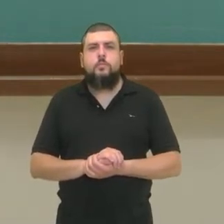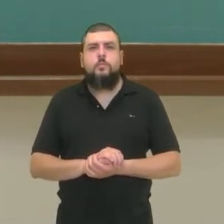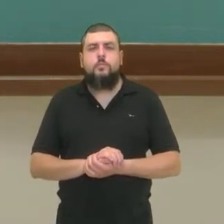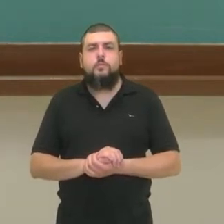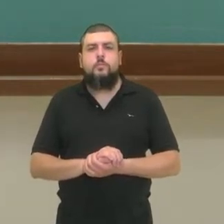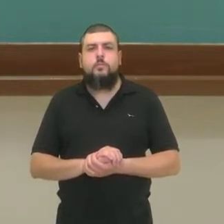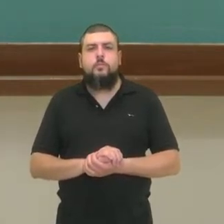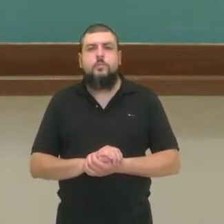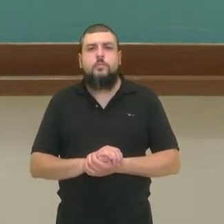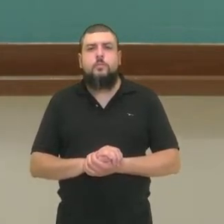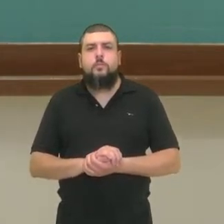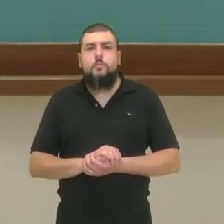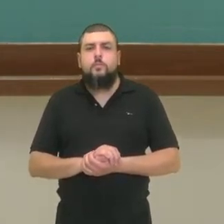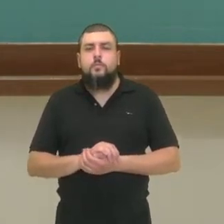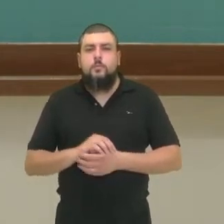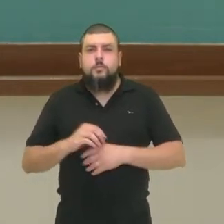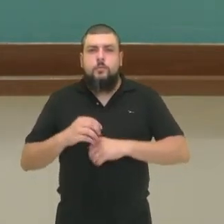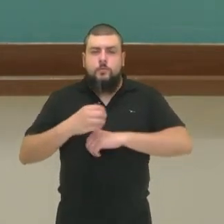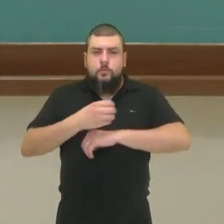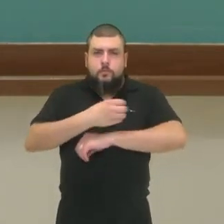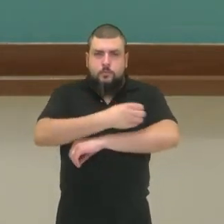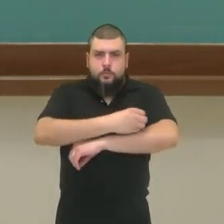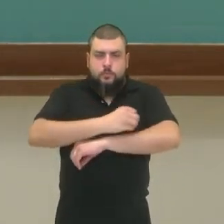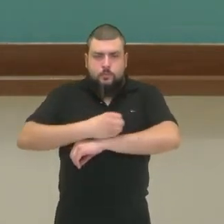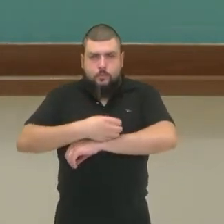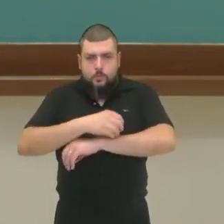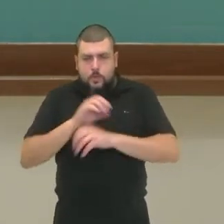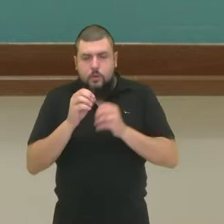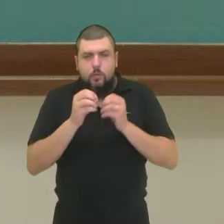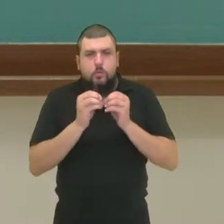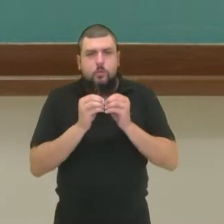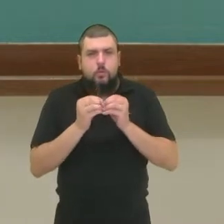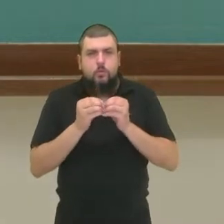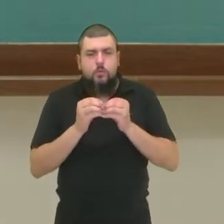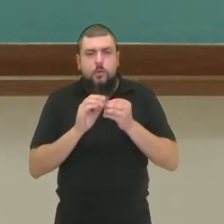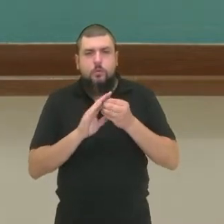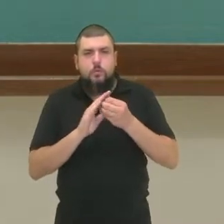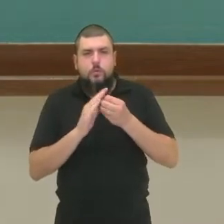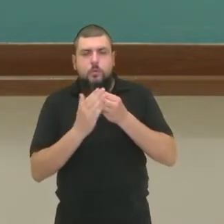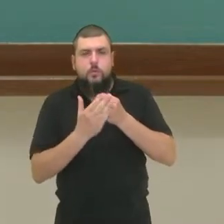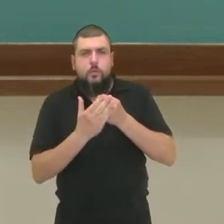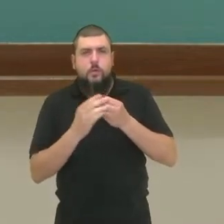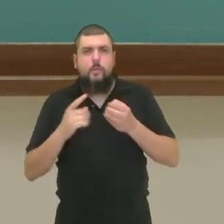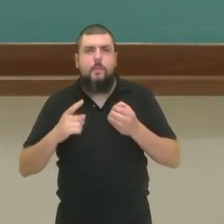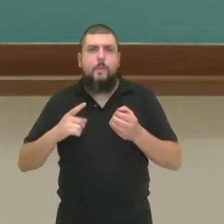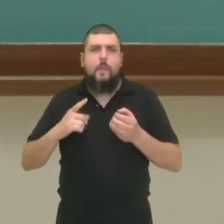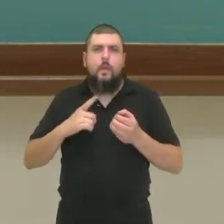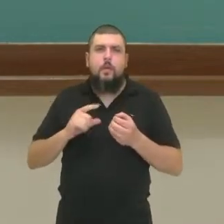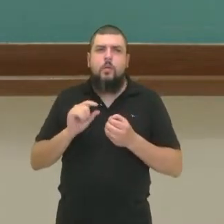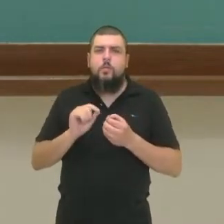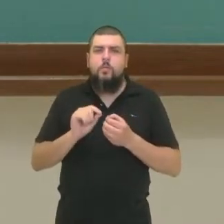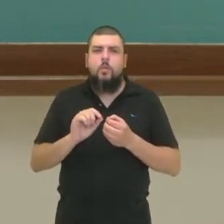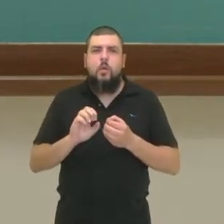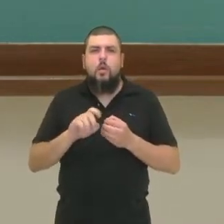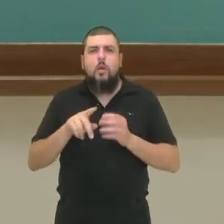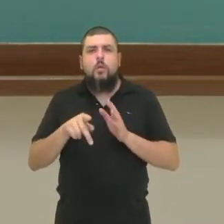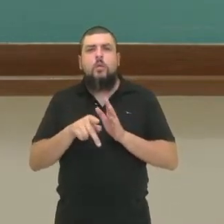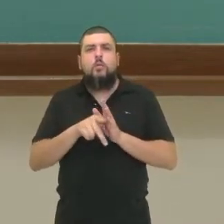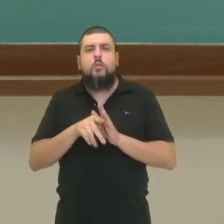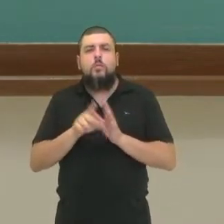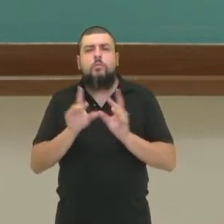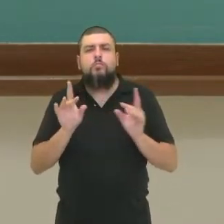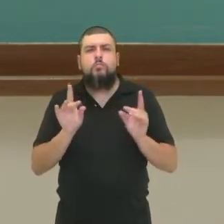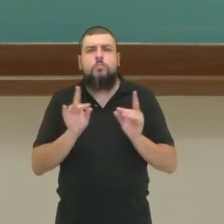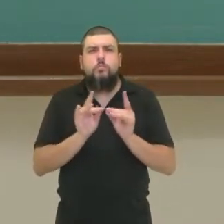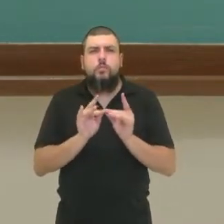consigam se unir uma à outra, a membrana plasmática ela tem especializações, que elas são o quê? Servem para unir uma com as